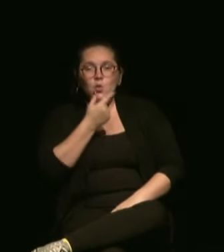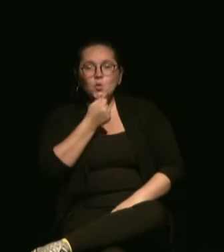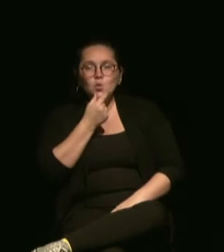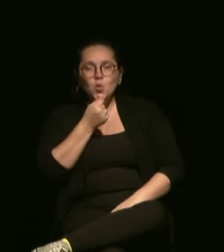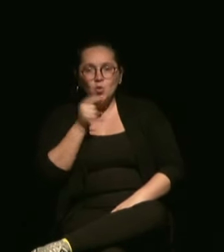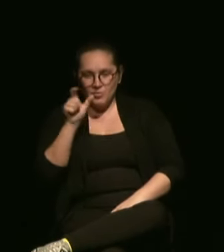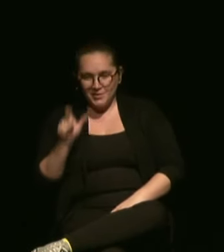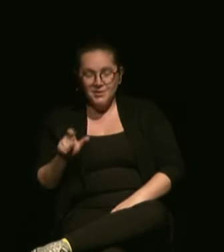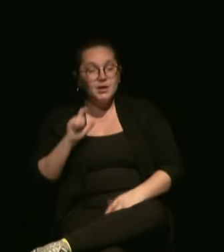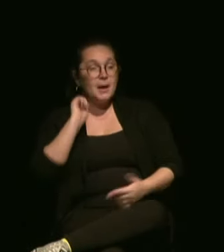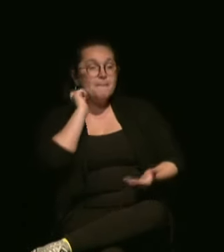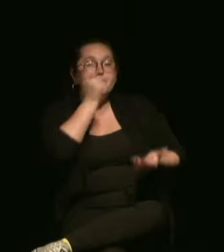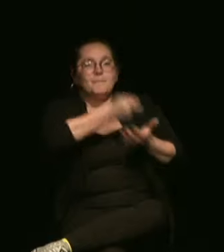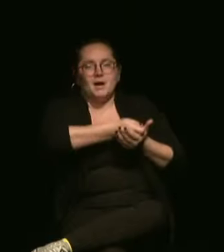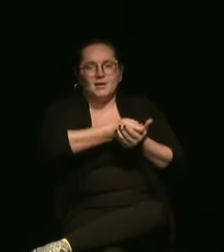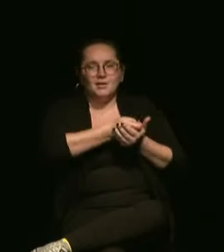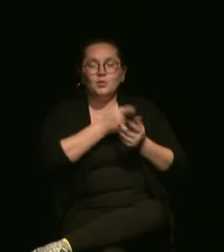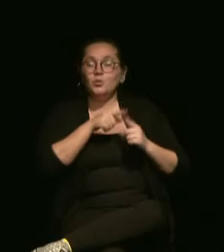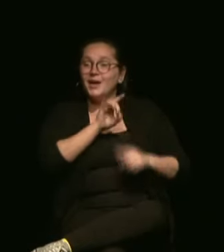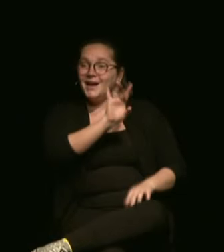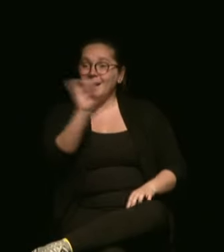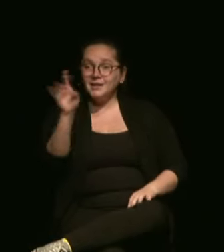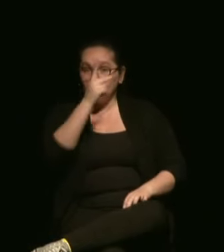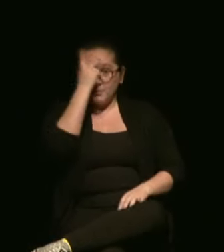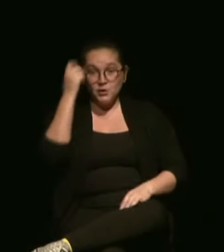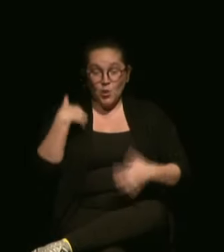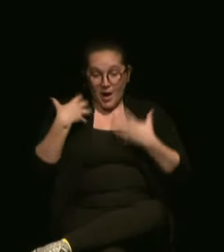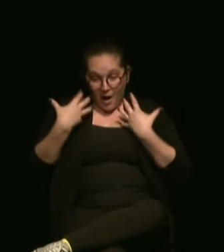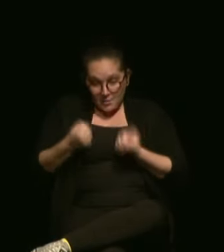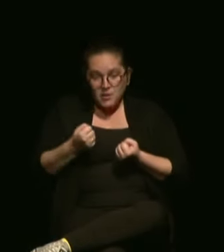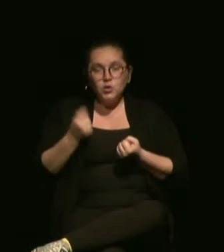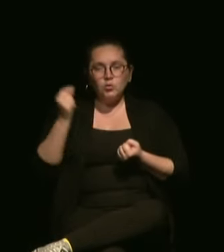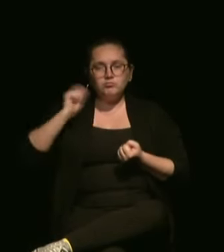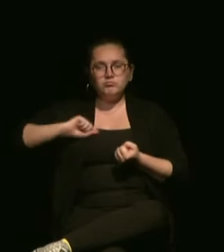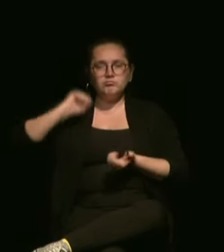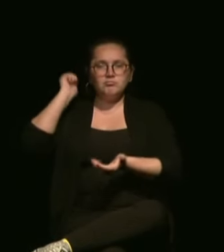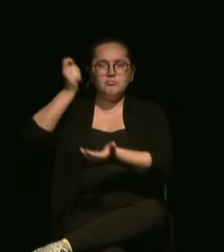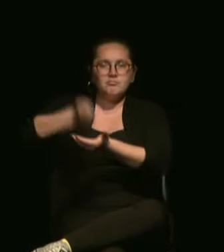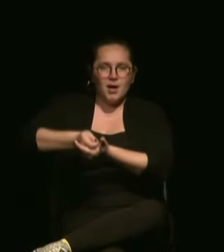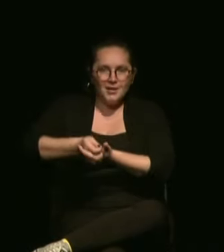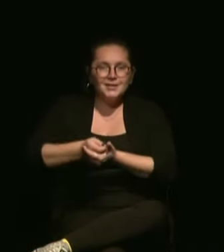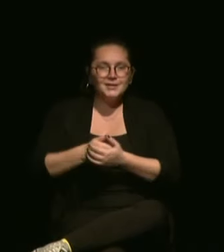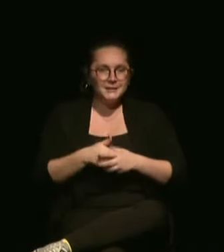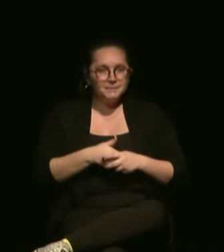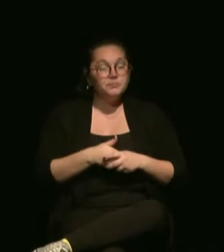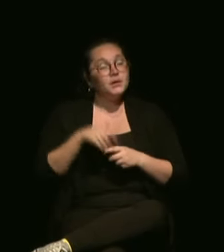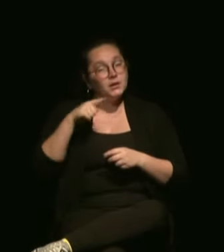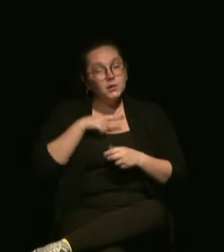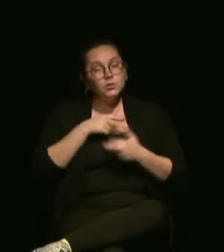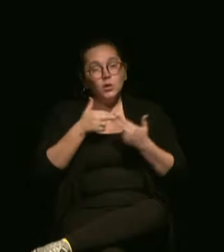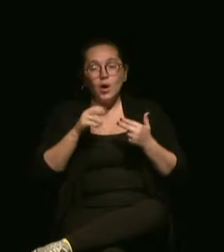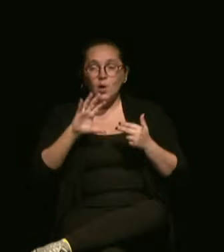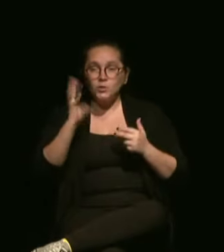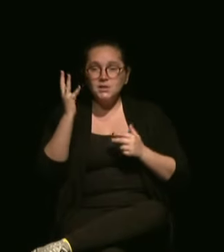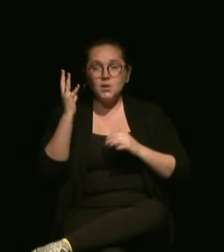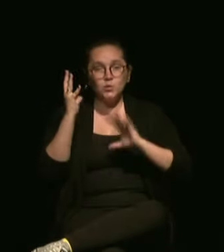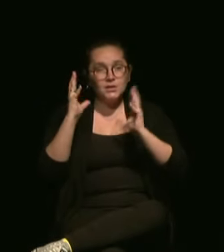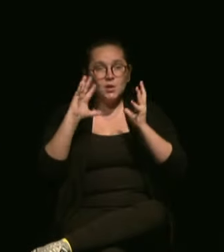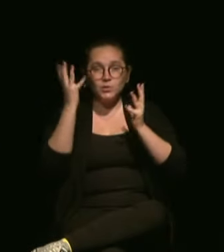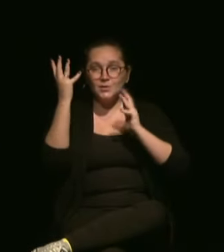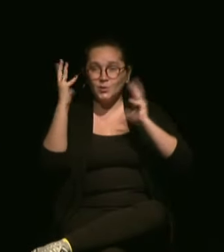topou fazer parte do filme ganhou um cachê. Isso aparece. Então, tem muita coisa acontecendo no filme.